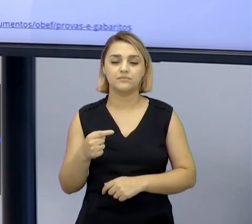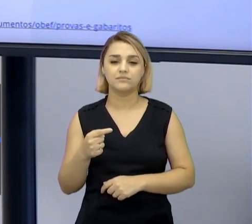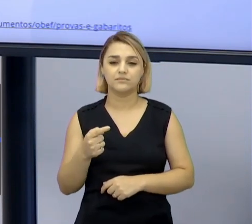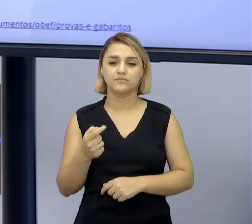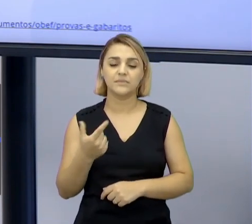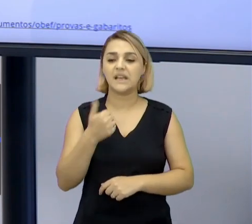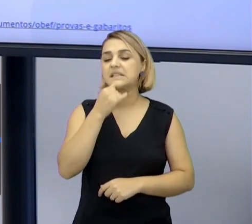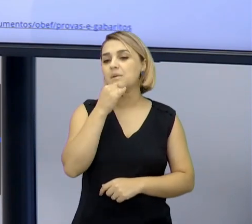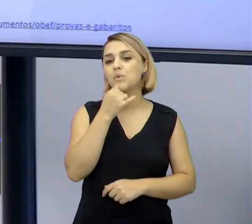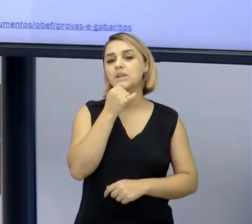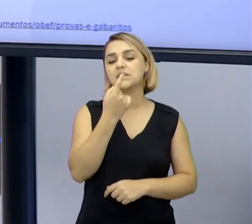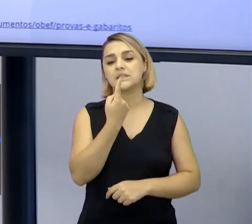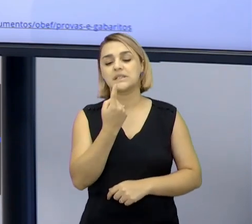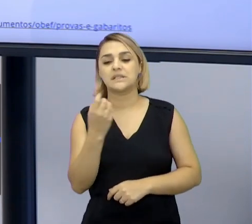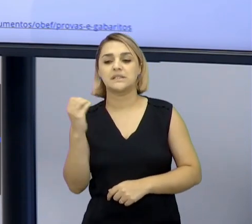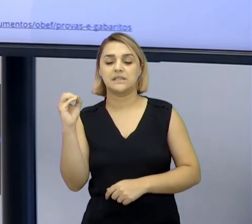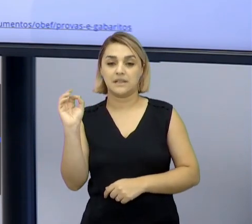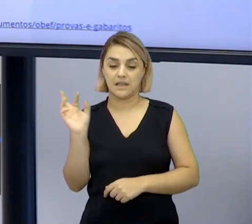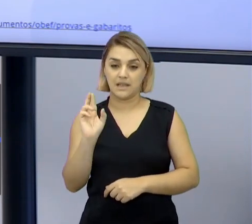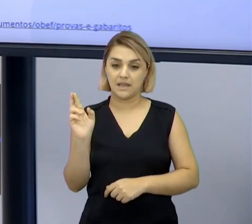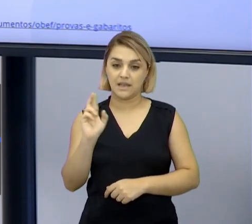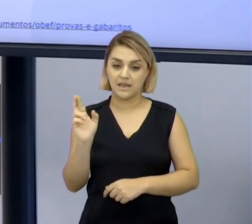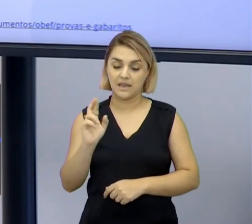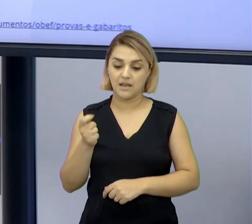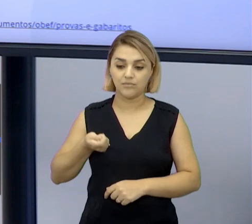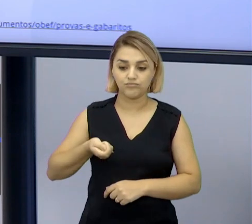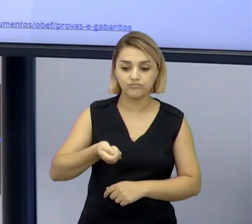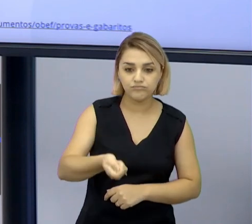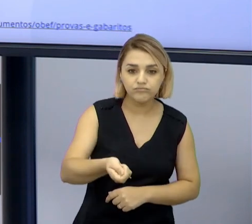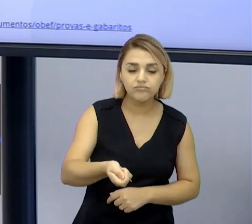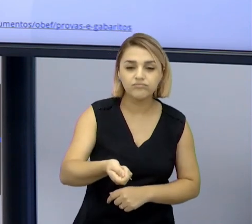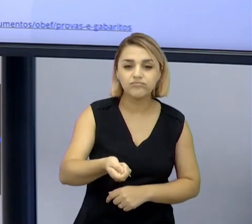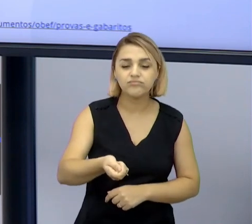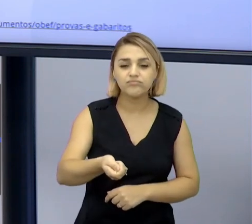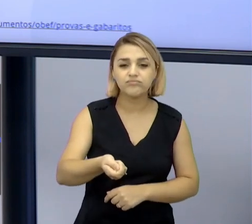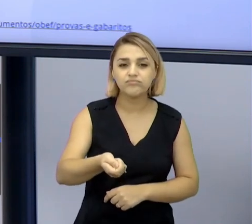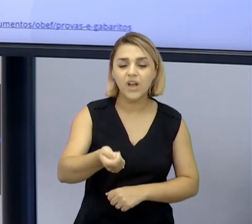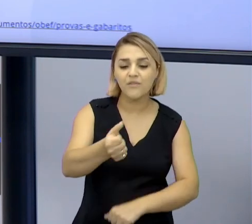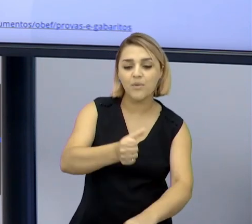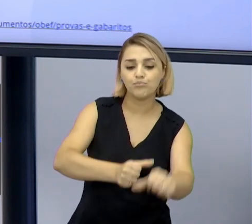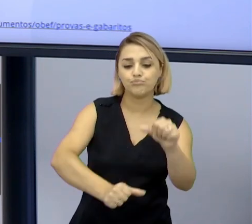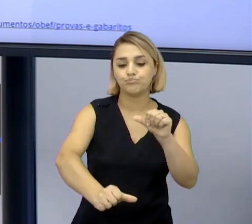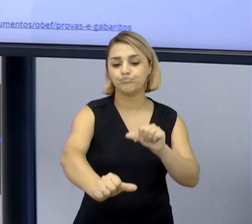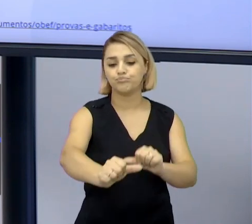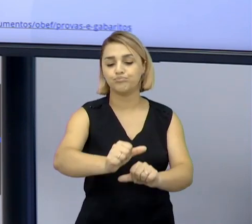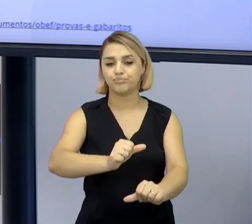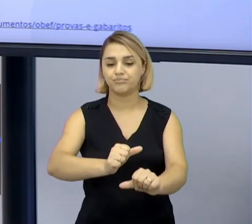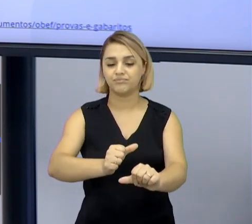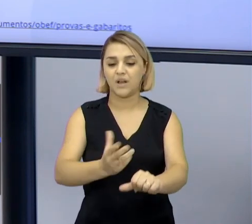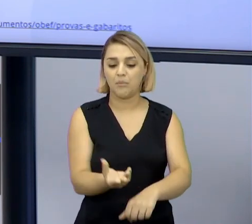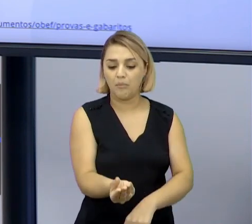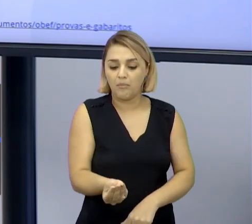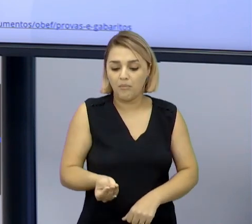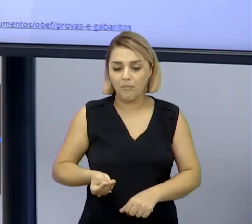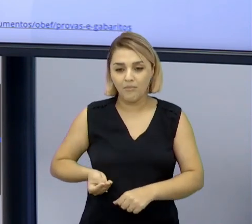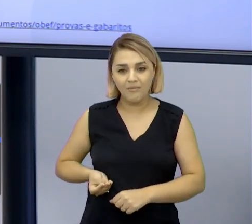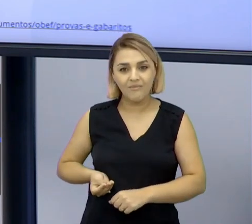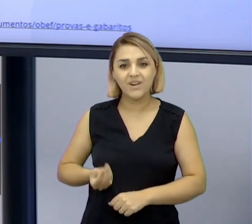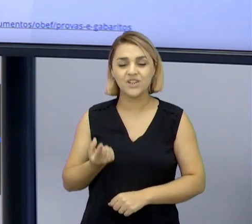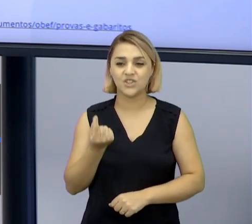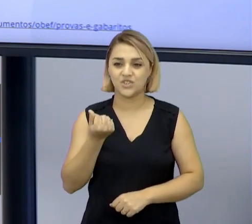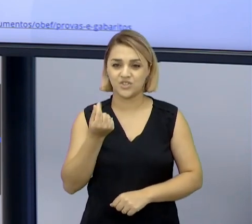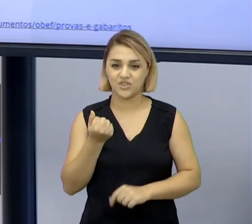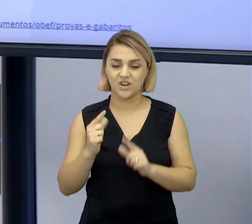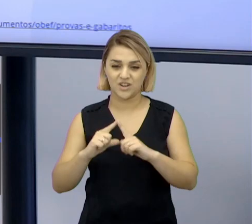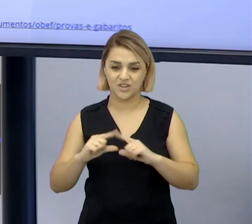lá R$100, eu coloco que é a moeda brasileira e a máquina me solta o dinheiro do Japão. Isso é lá